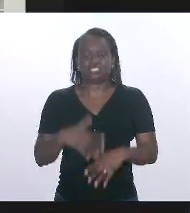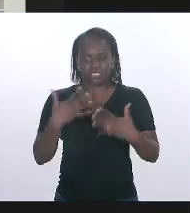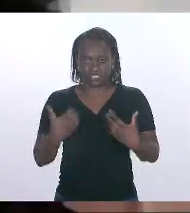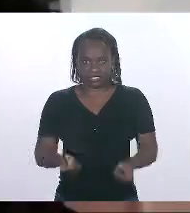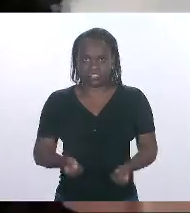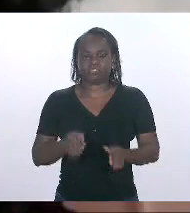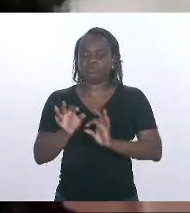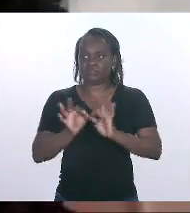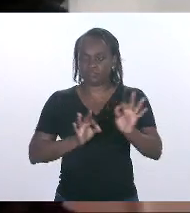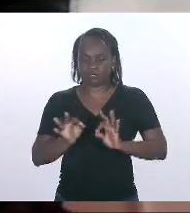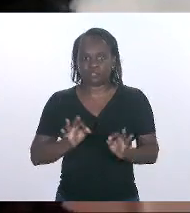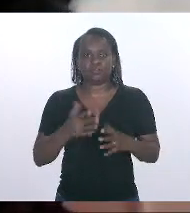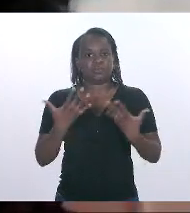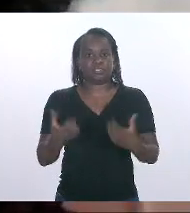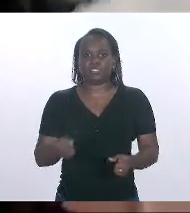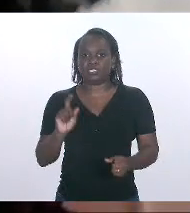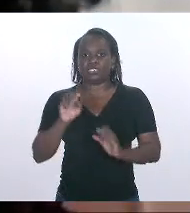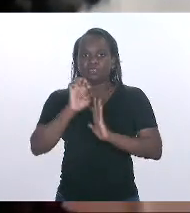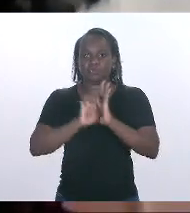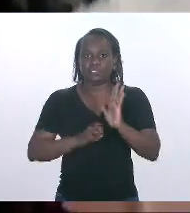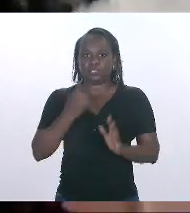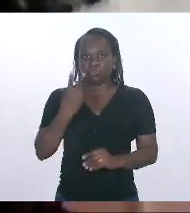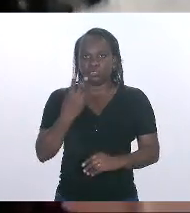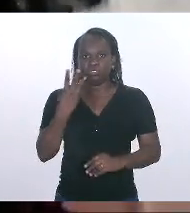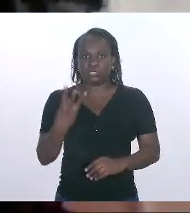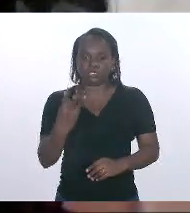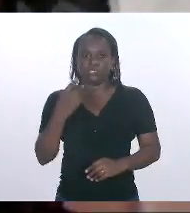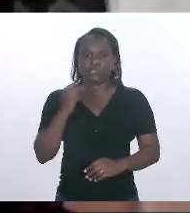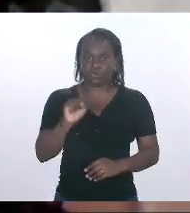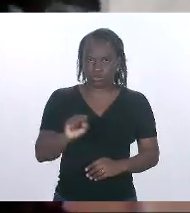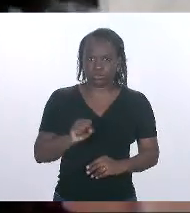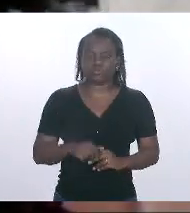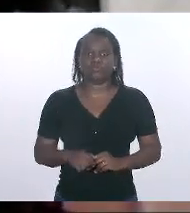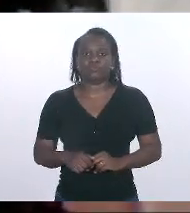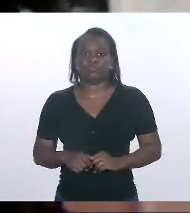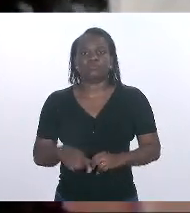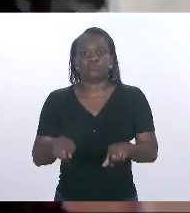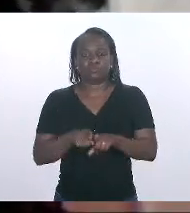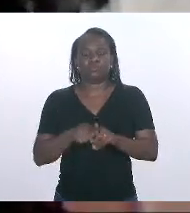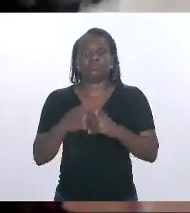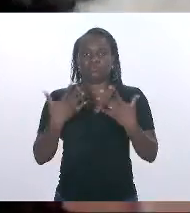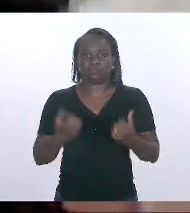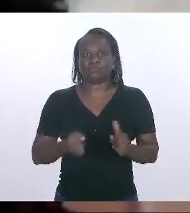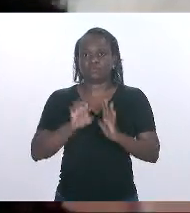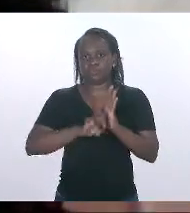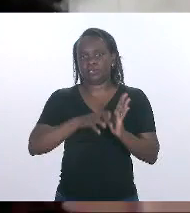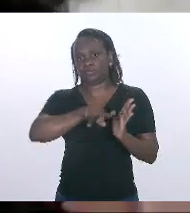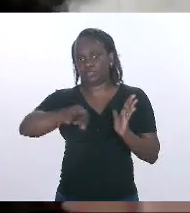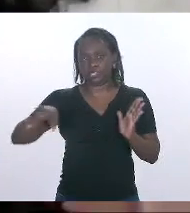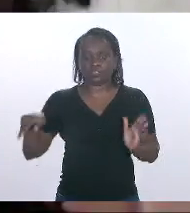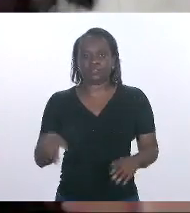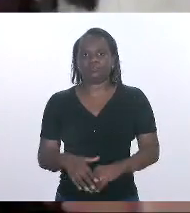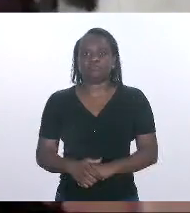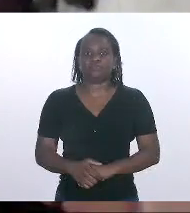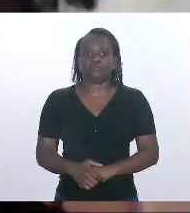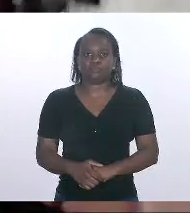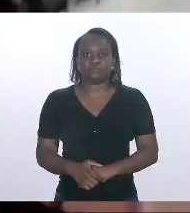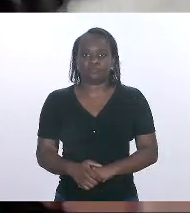Favorável ao projeto, contrário às emendas 2, 3 e 8 e favorável às demais emendas.